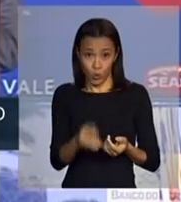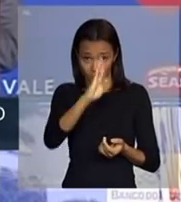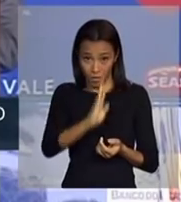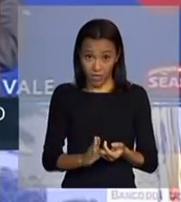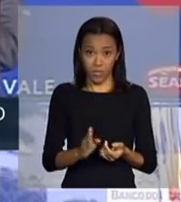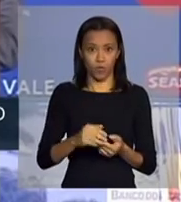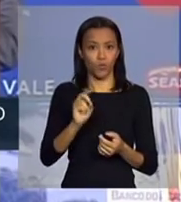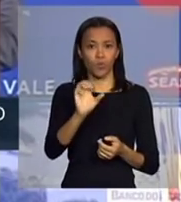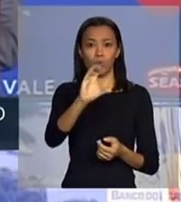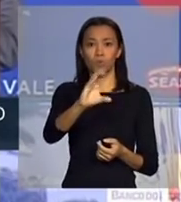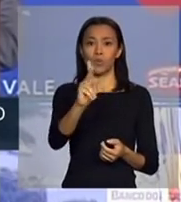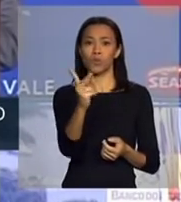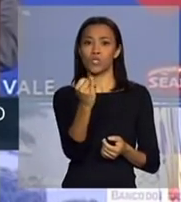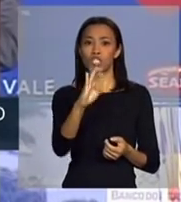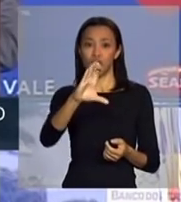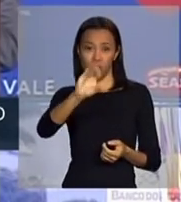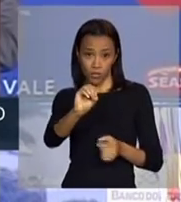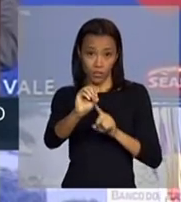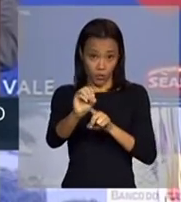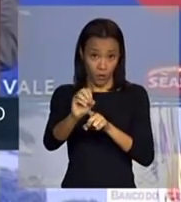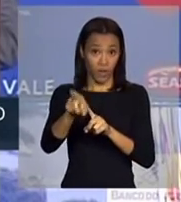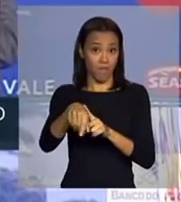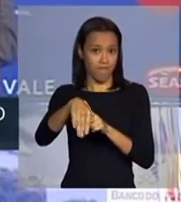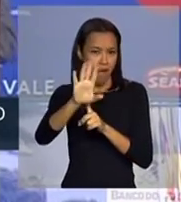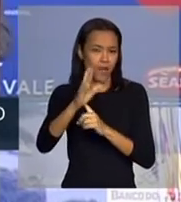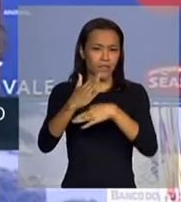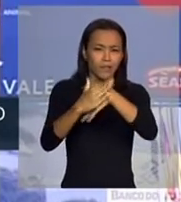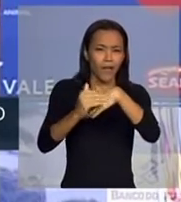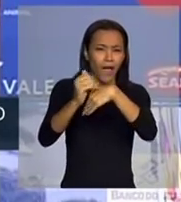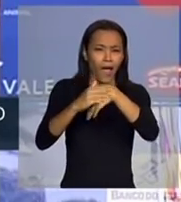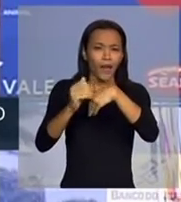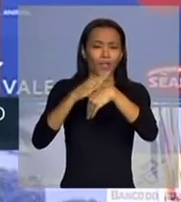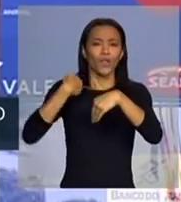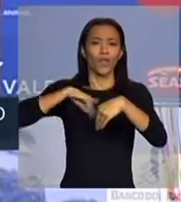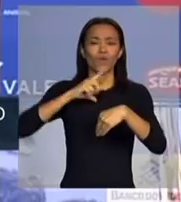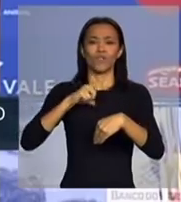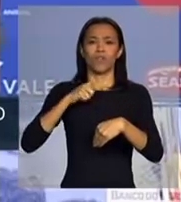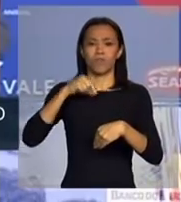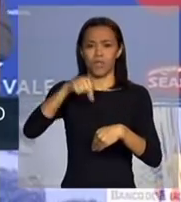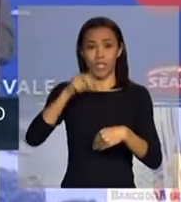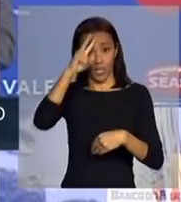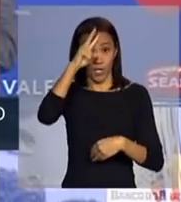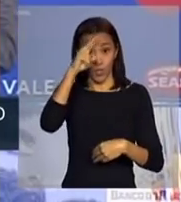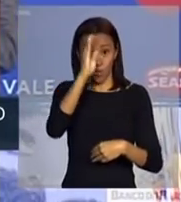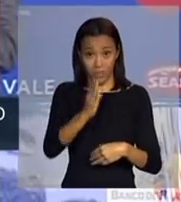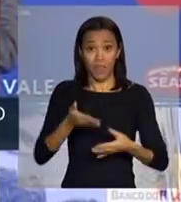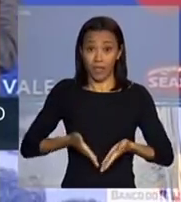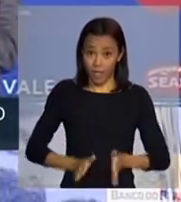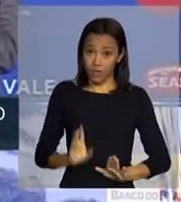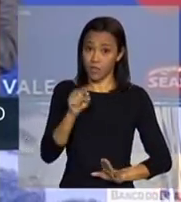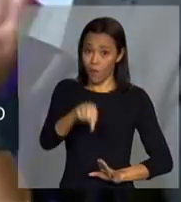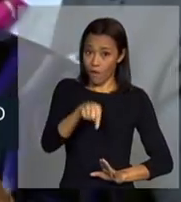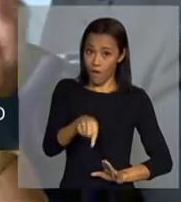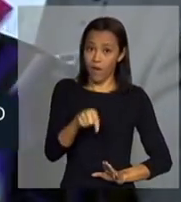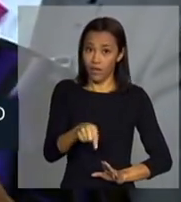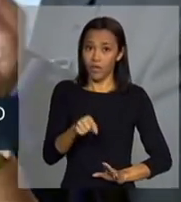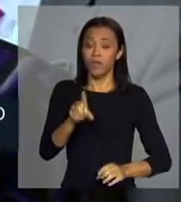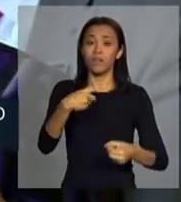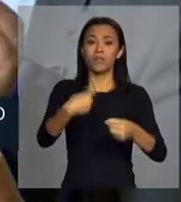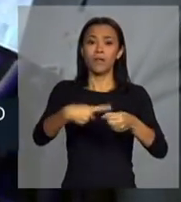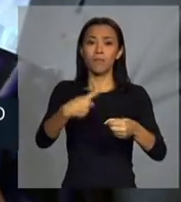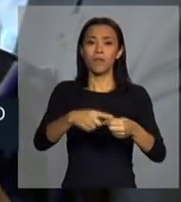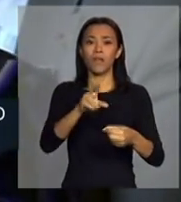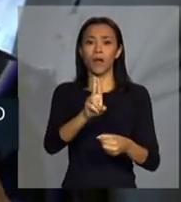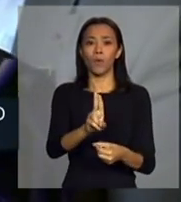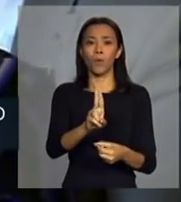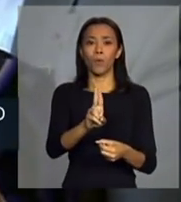o grande Chico Xavier, a alma das mais caridosas que tivemos na história do Brasil, nascido em Minas e radicado aqui em Uberaba por